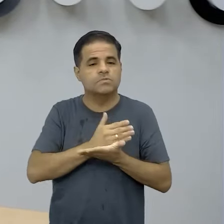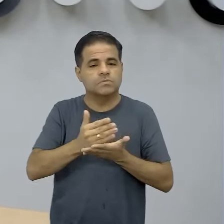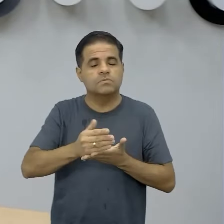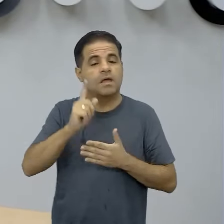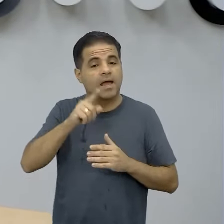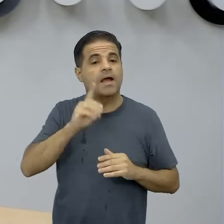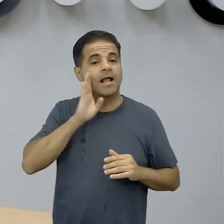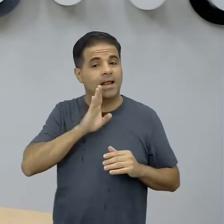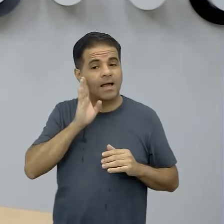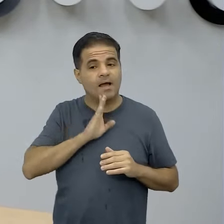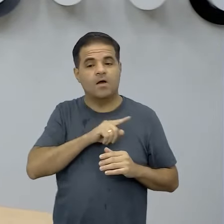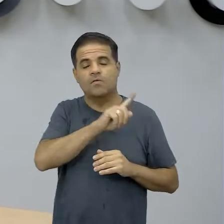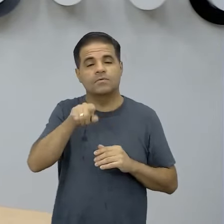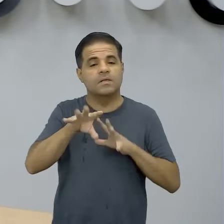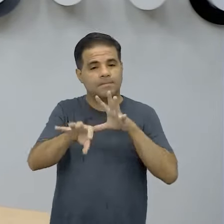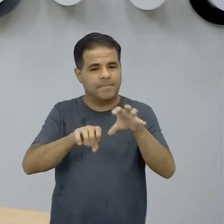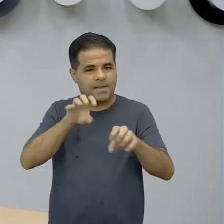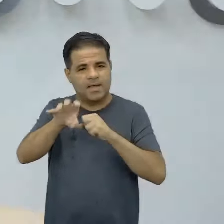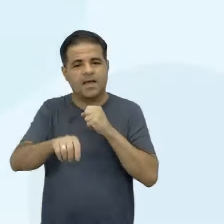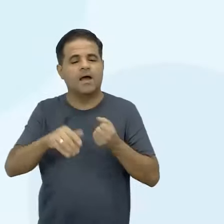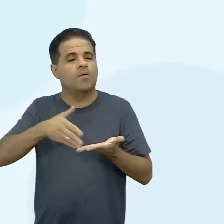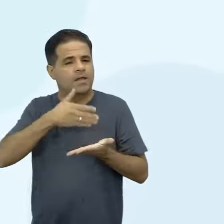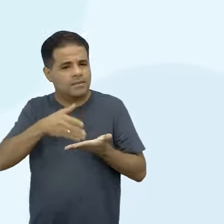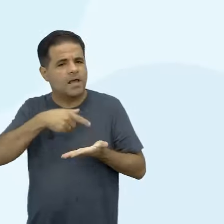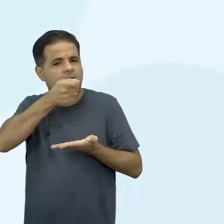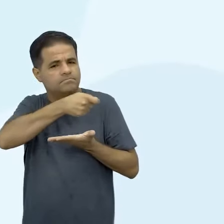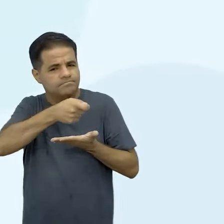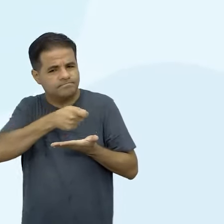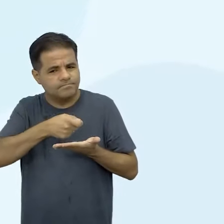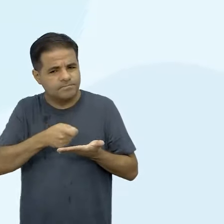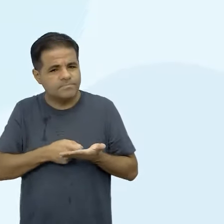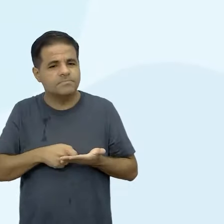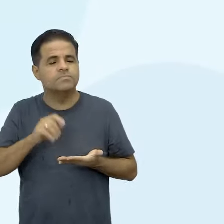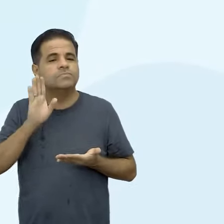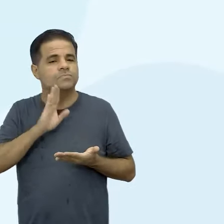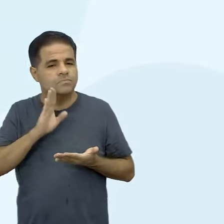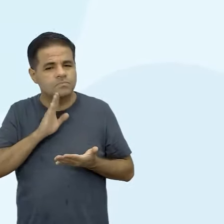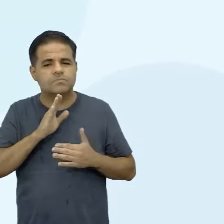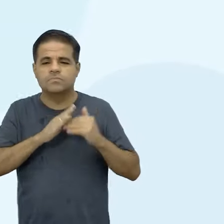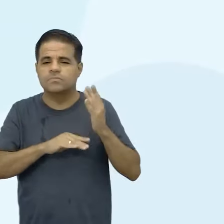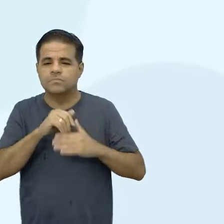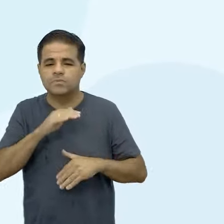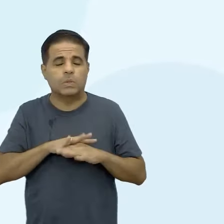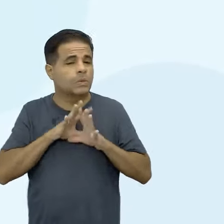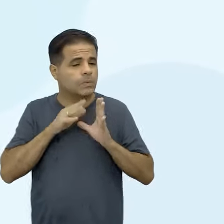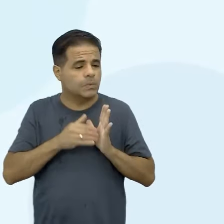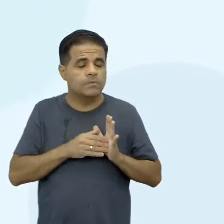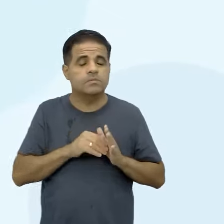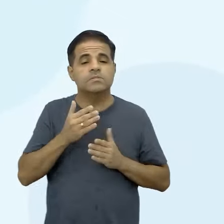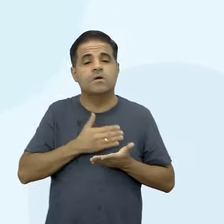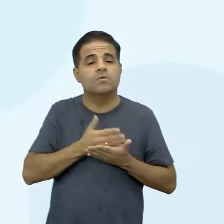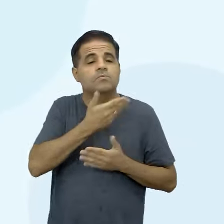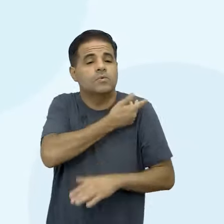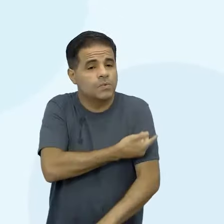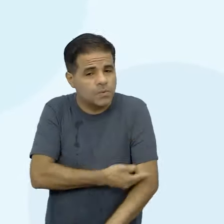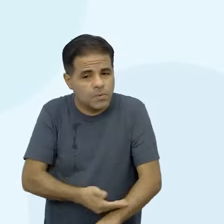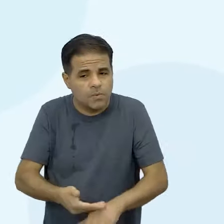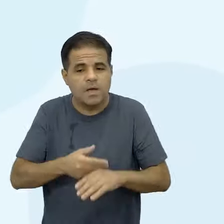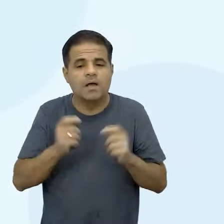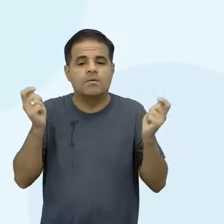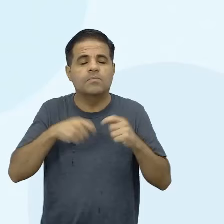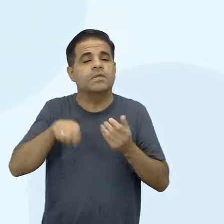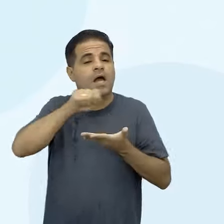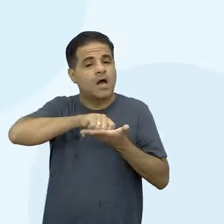seria legal vocês pegarem aí o caderninho de vocês, né, o diário de bordo, o que vocês estão acostumados, para